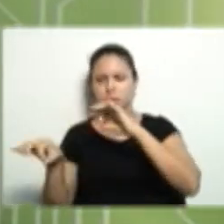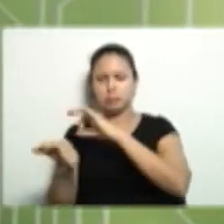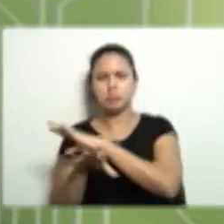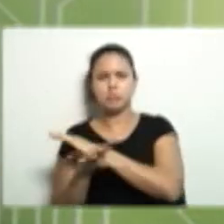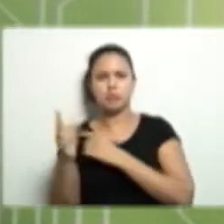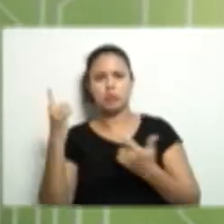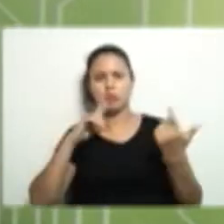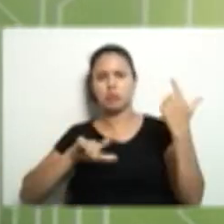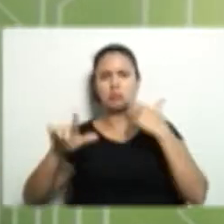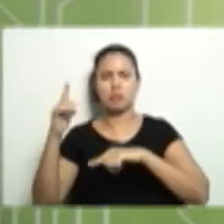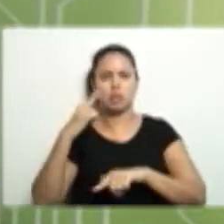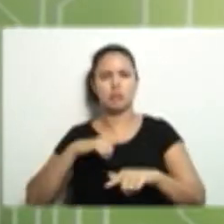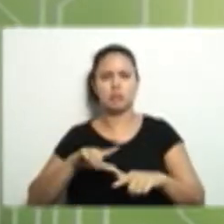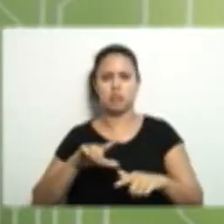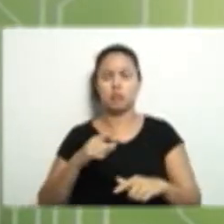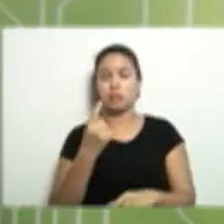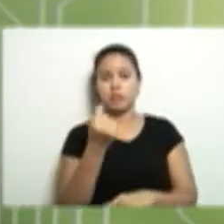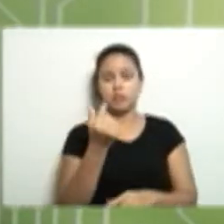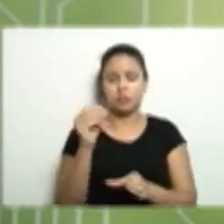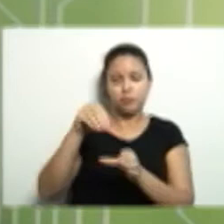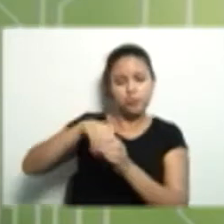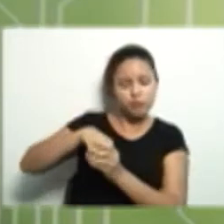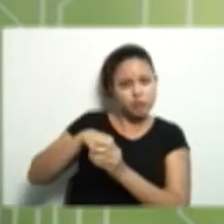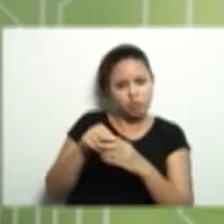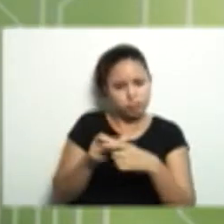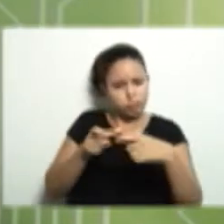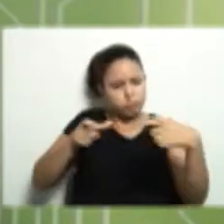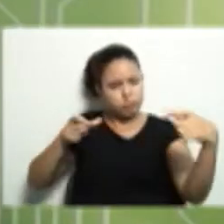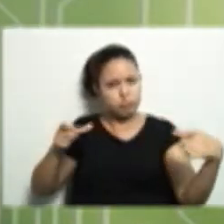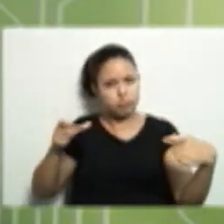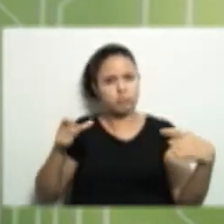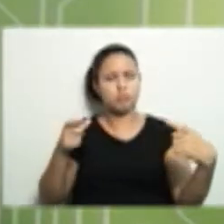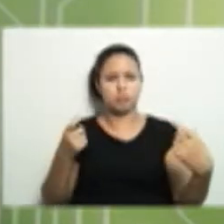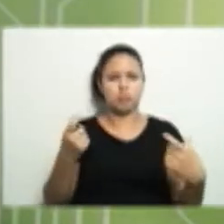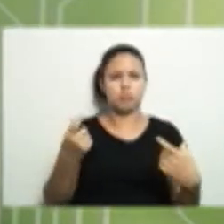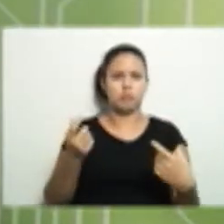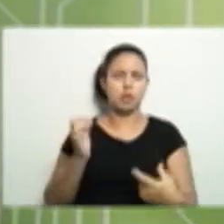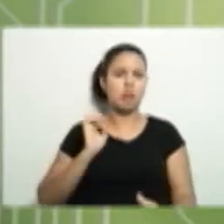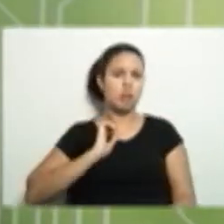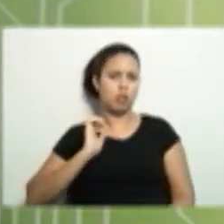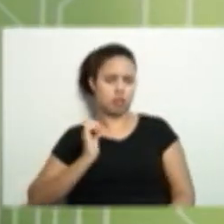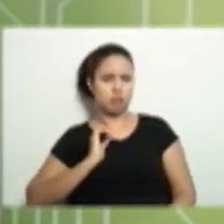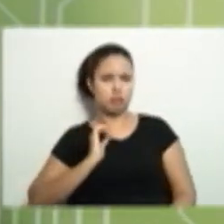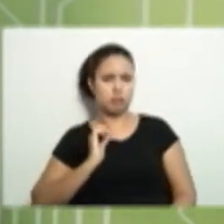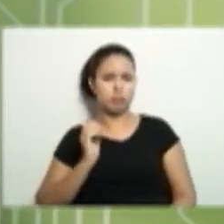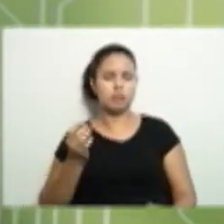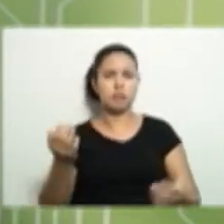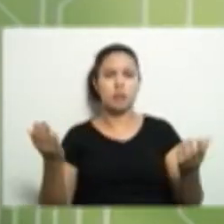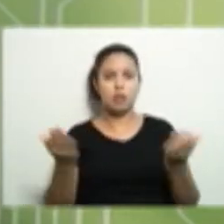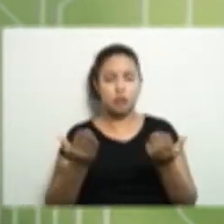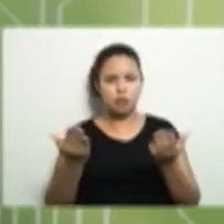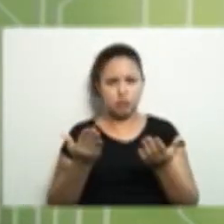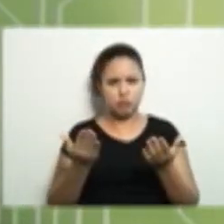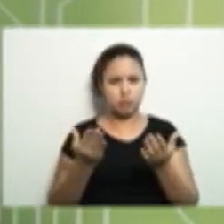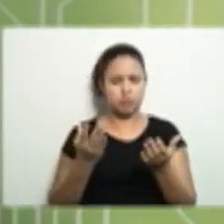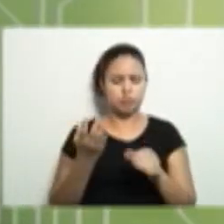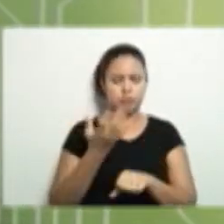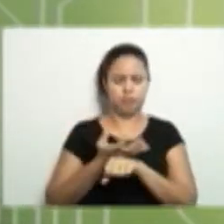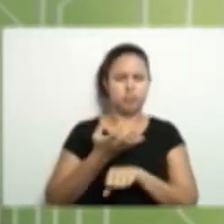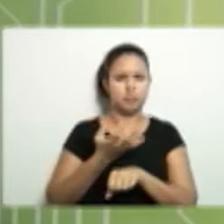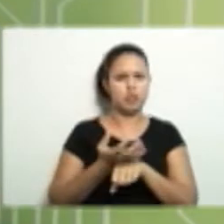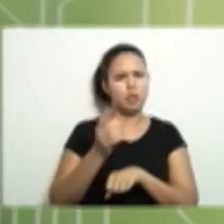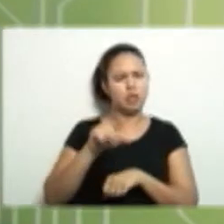que essas regiões são mais desenvolvidas, por que essas regiões são mais ricas. Então a ideia aqui é compreender que esses